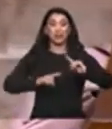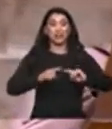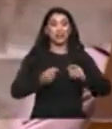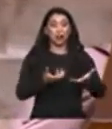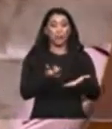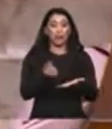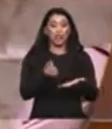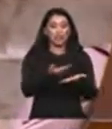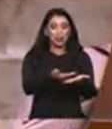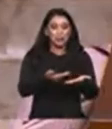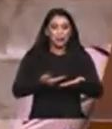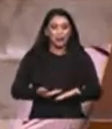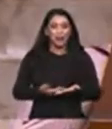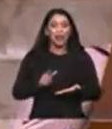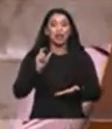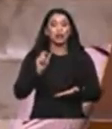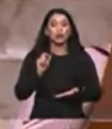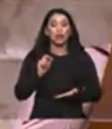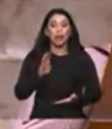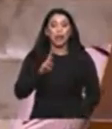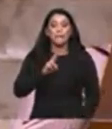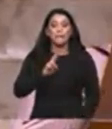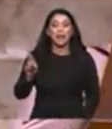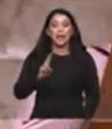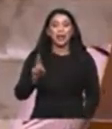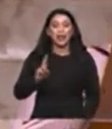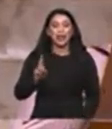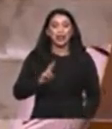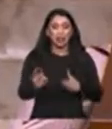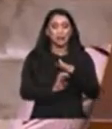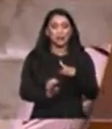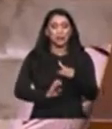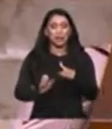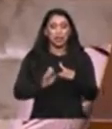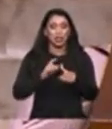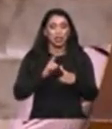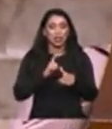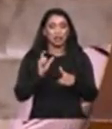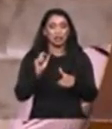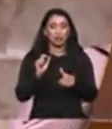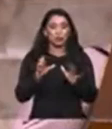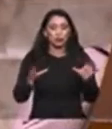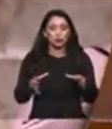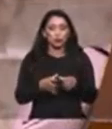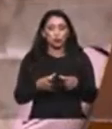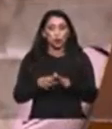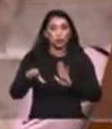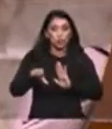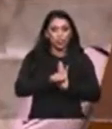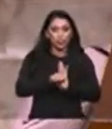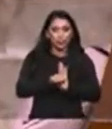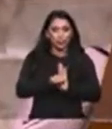recebimento indevido de vantagens era o aparelhamento da BR Distribuidora com pessoas integrantes do esquema criminoso.